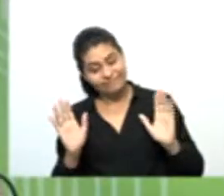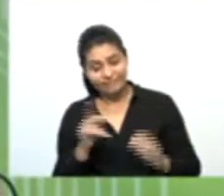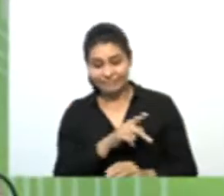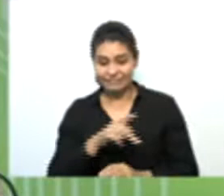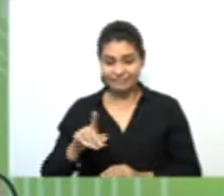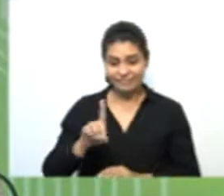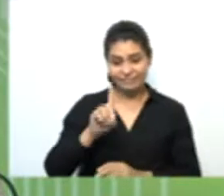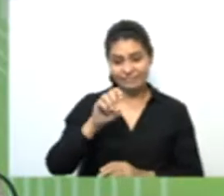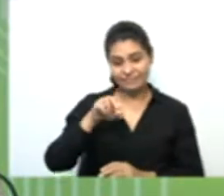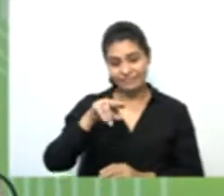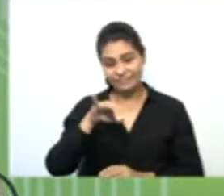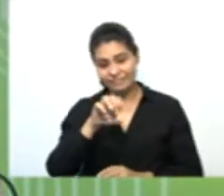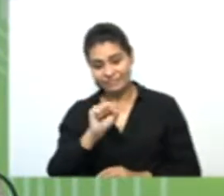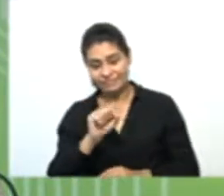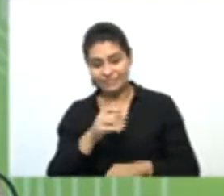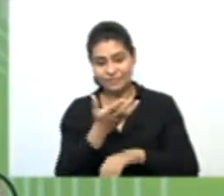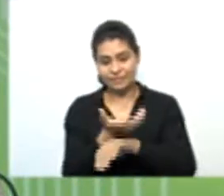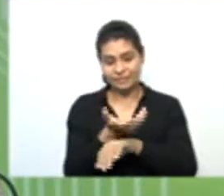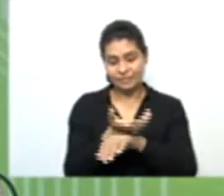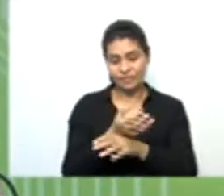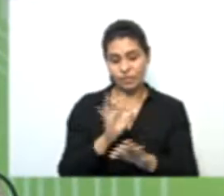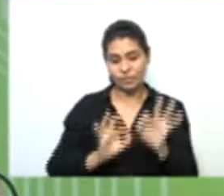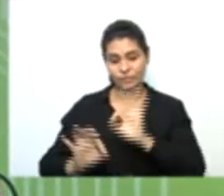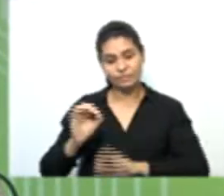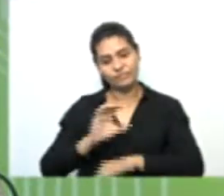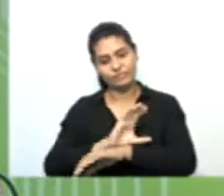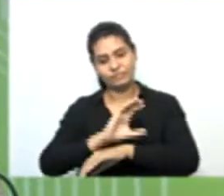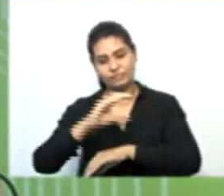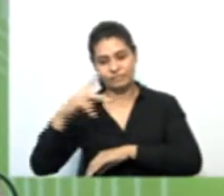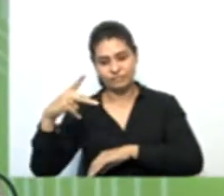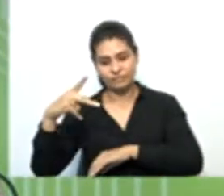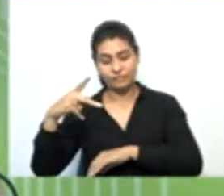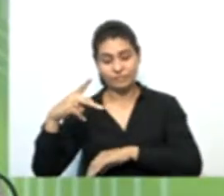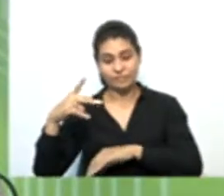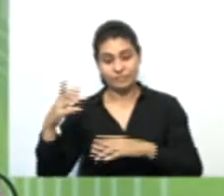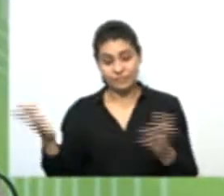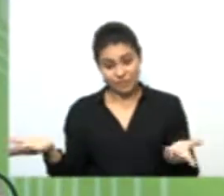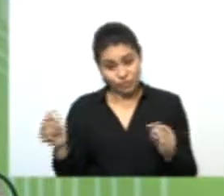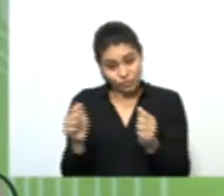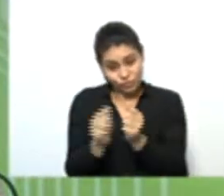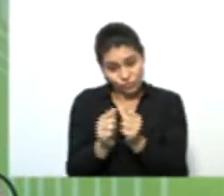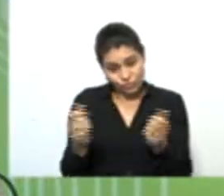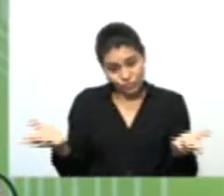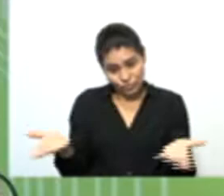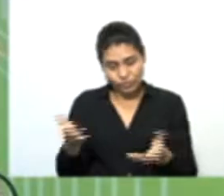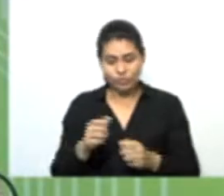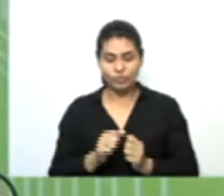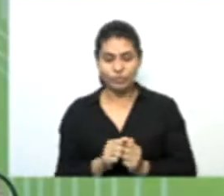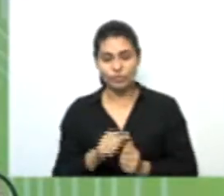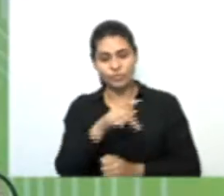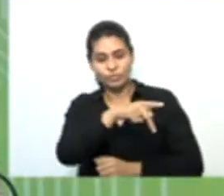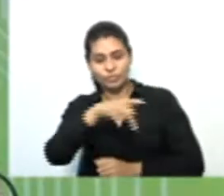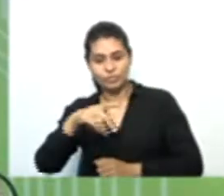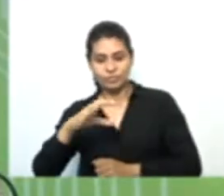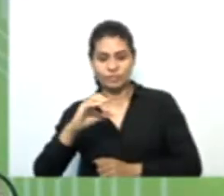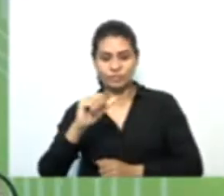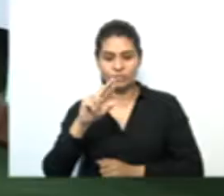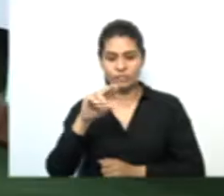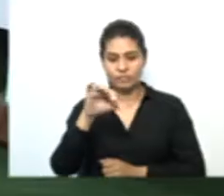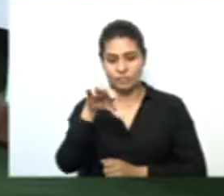eu sou a professora Denise e essa é a disciplina de Operações de Cooperativas. Está comigo também aqui acompanhando essa aula o professor Carlos